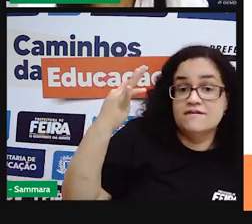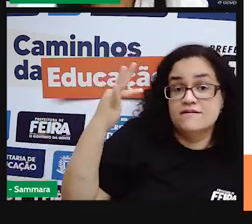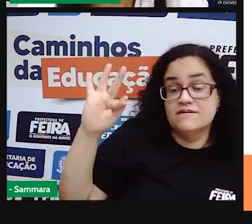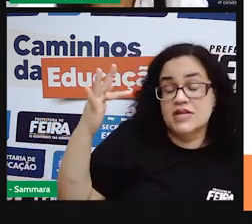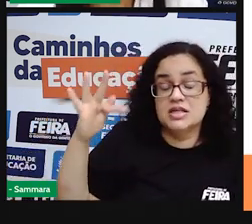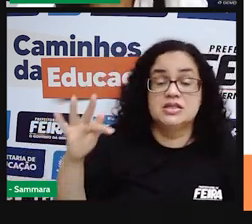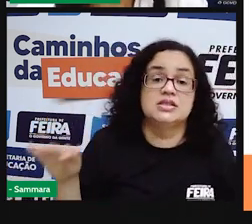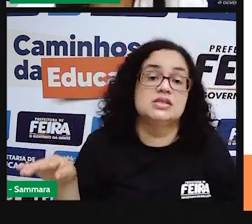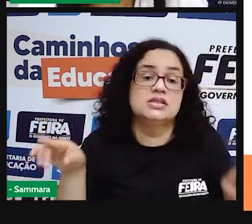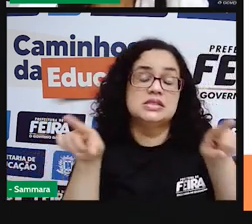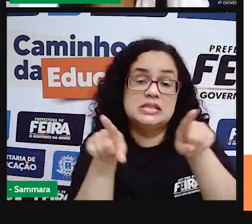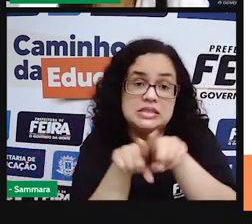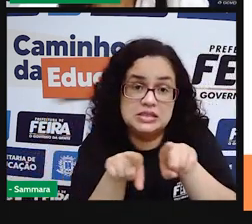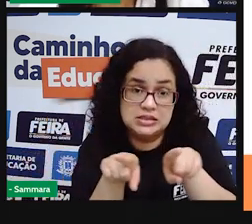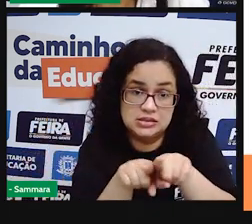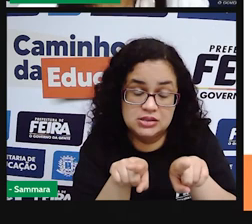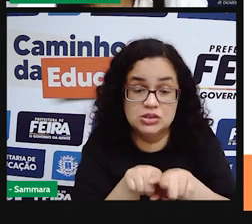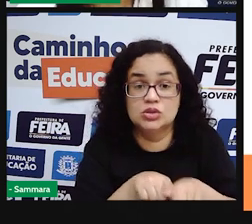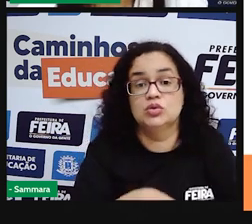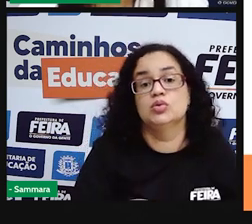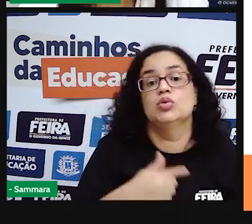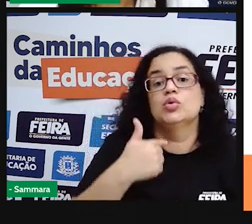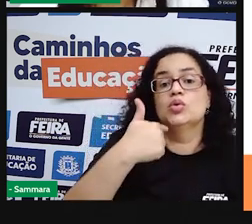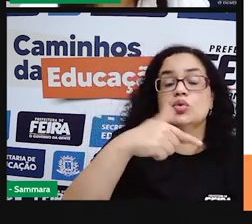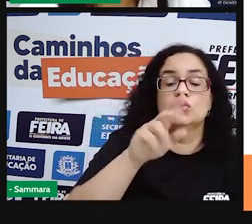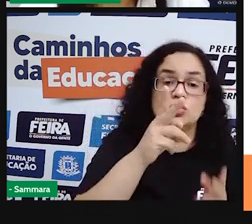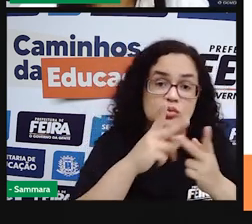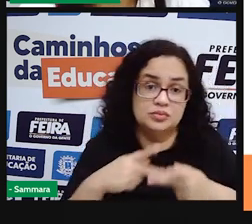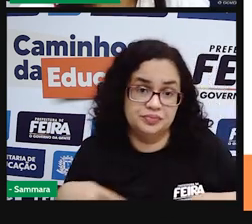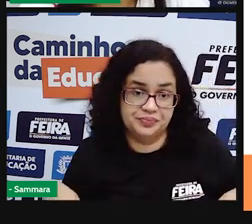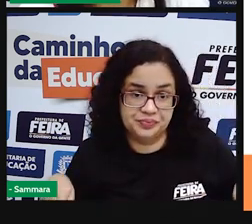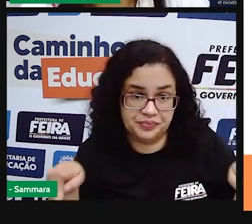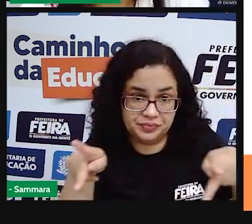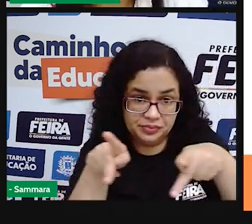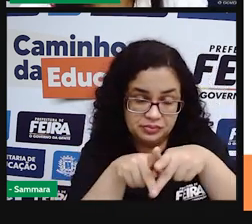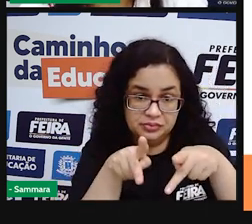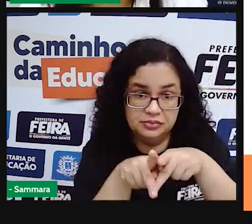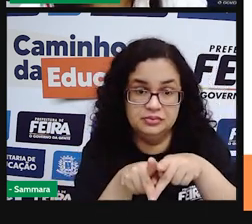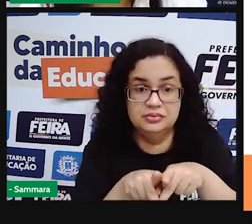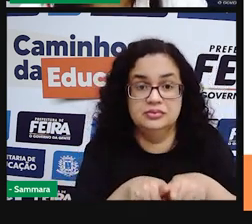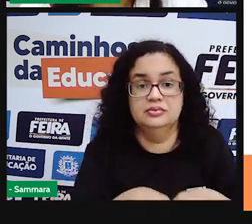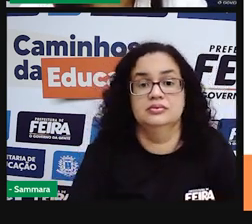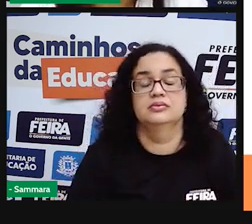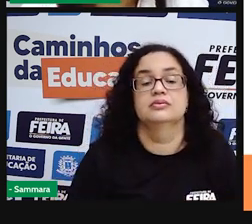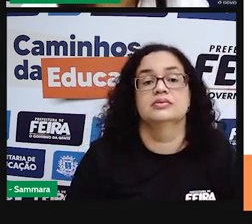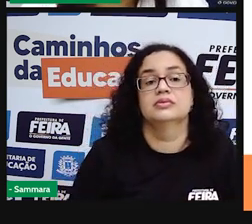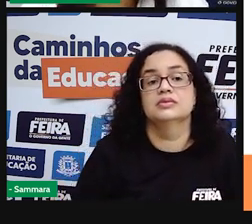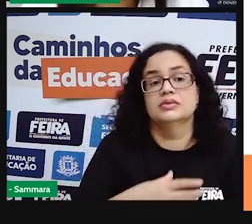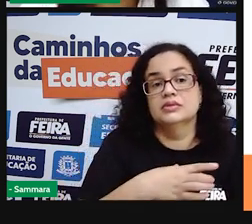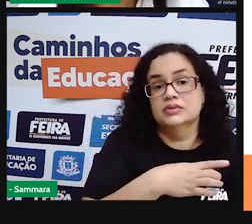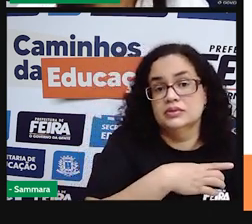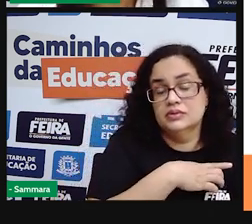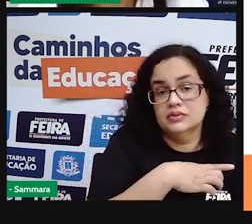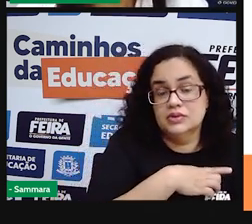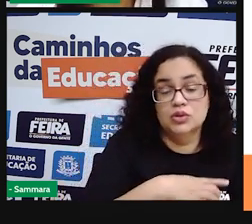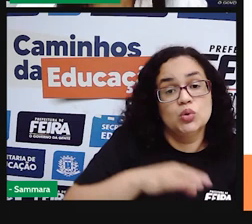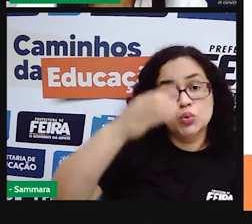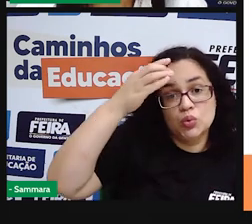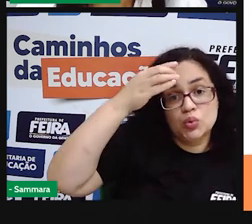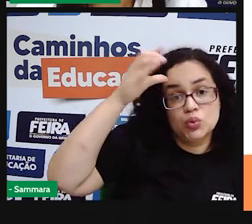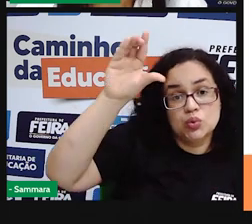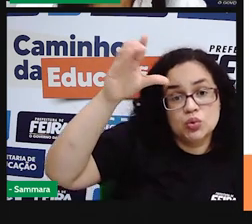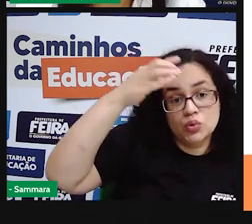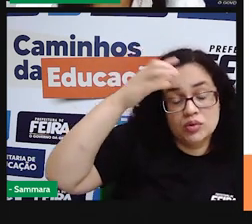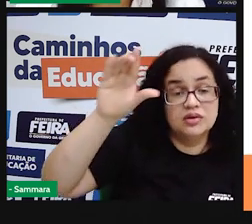também outros povos que passaram a viver no Brasil e deram a sua contribuição cultural para que as